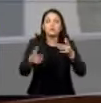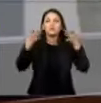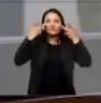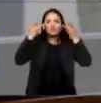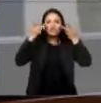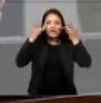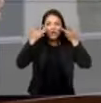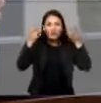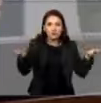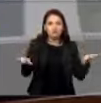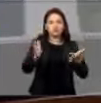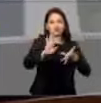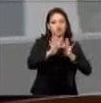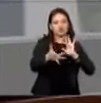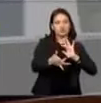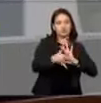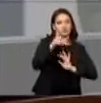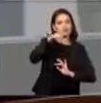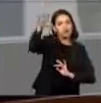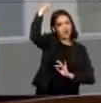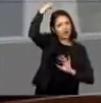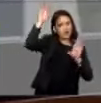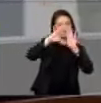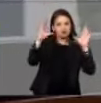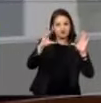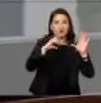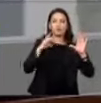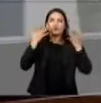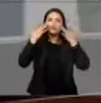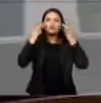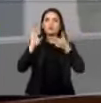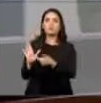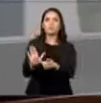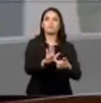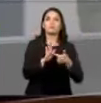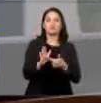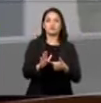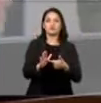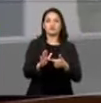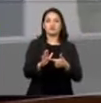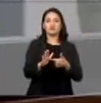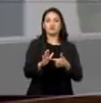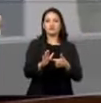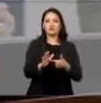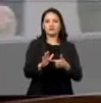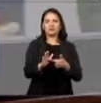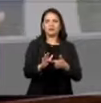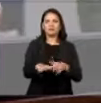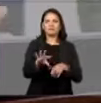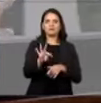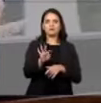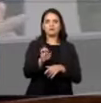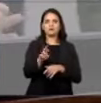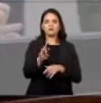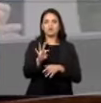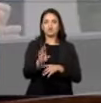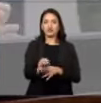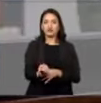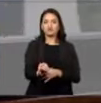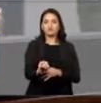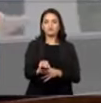do Céu fosse encenada num teatro público municipal. Um juiz concedeu uma liminar, repito, numa ação popular que não